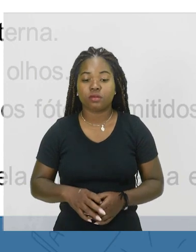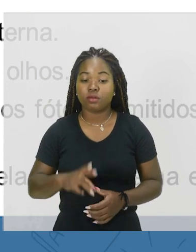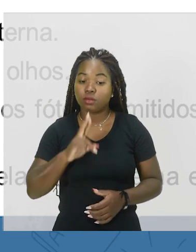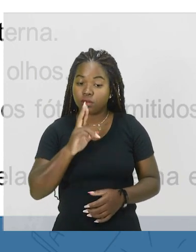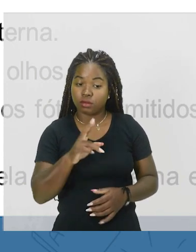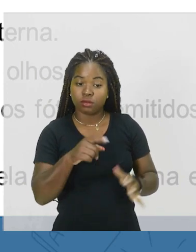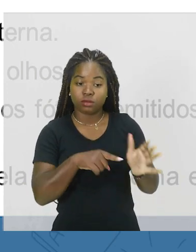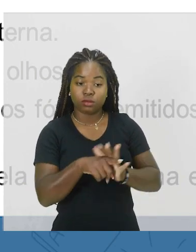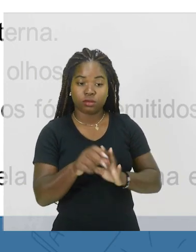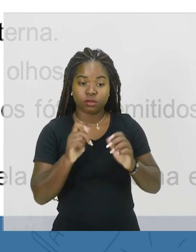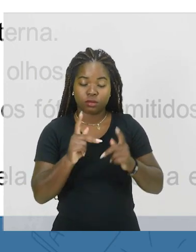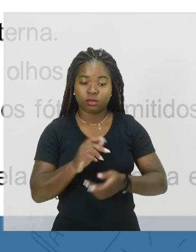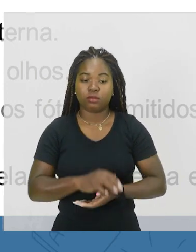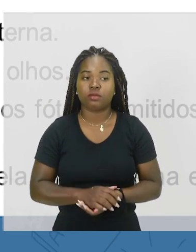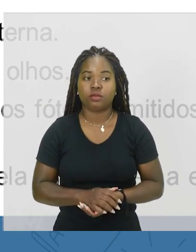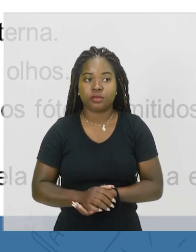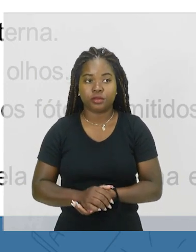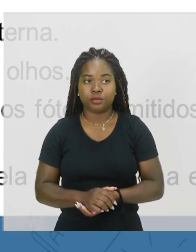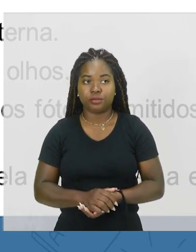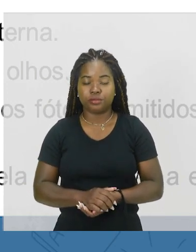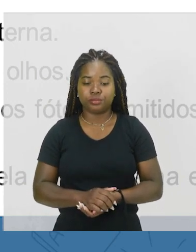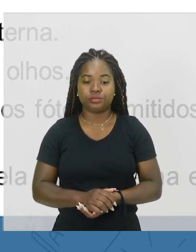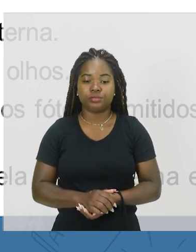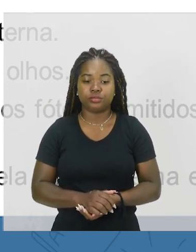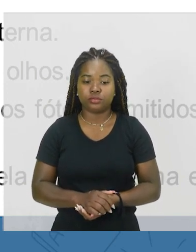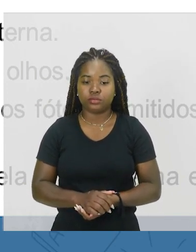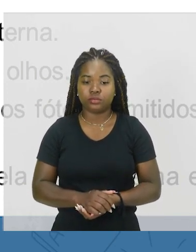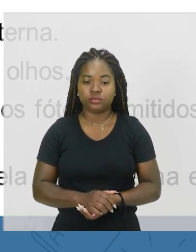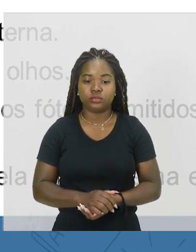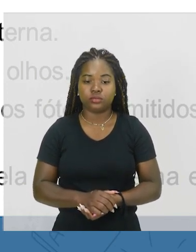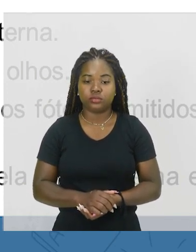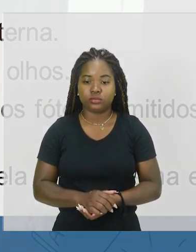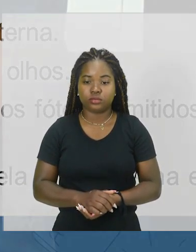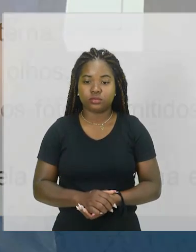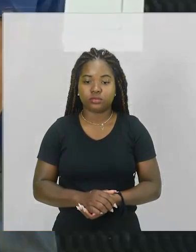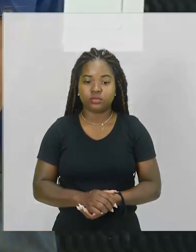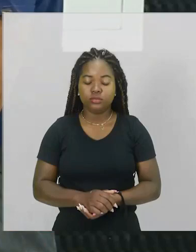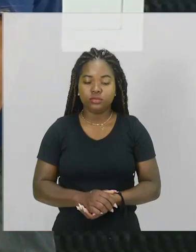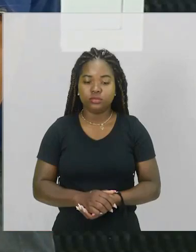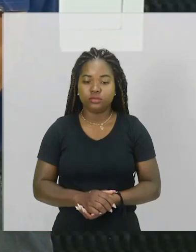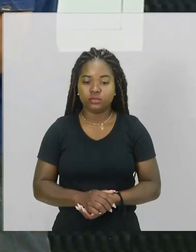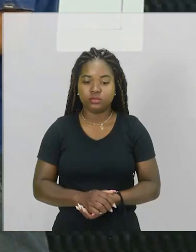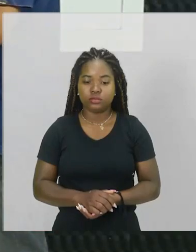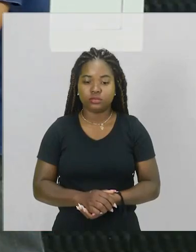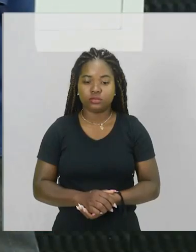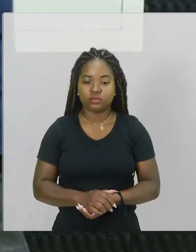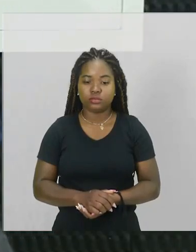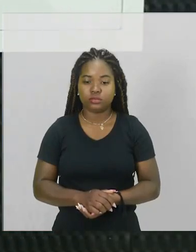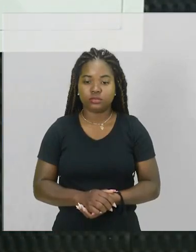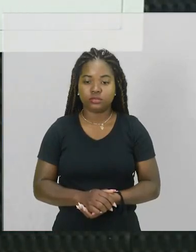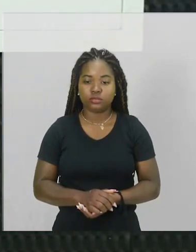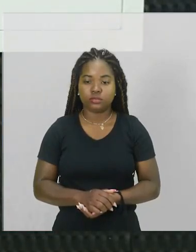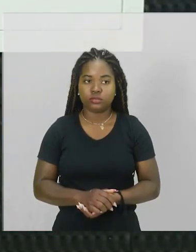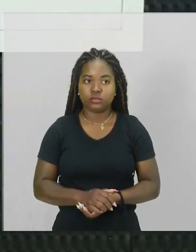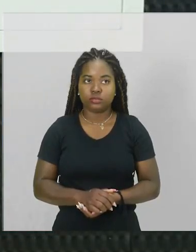Então essa questão dá para resolver aqui. Questão 2, certo? Questão 2.